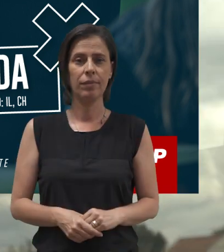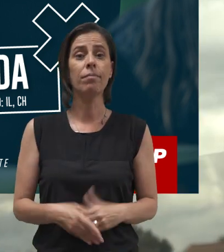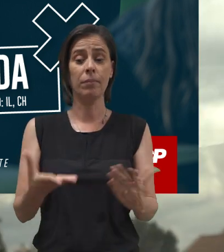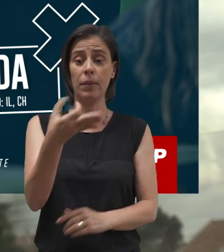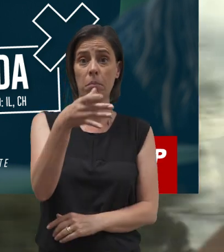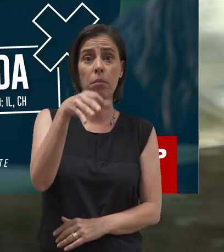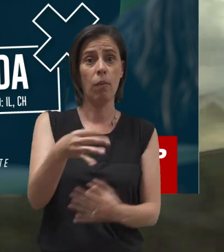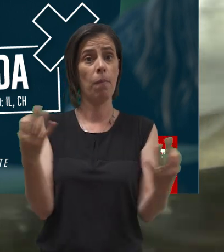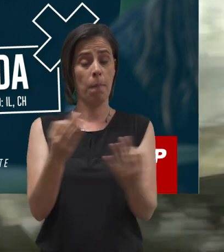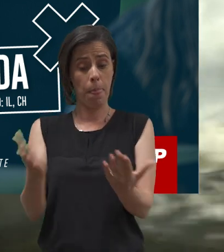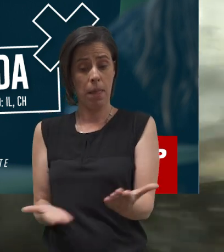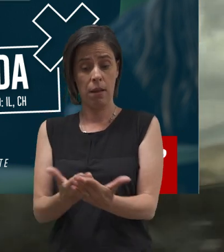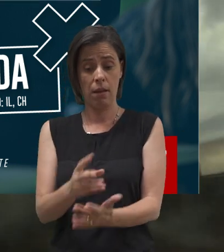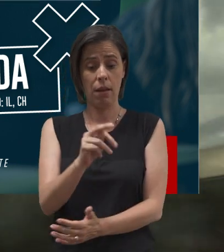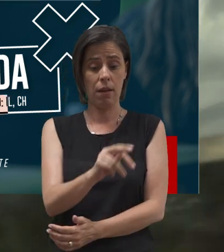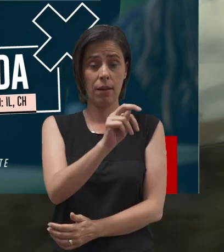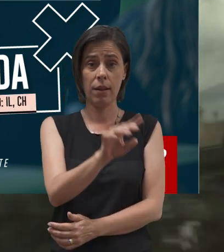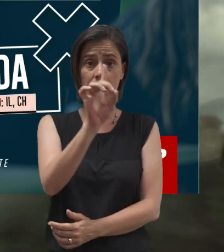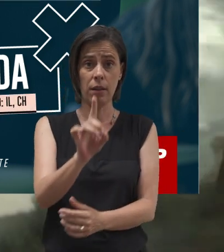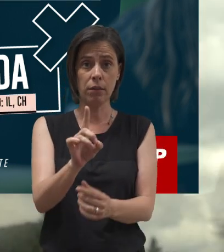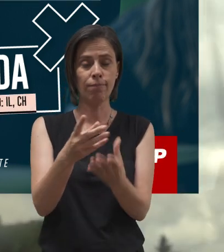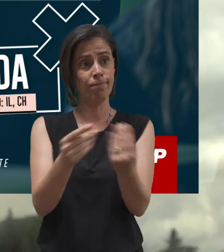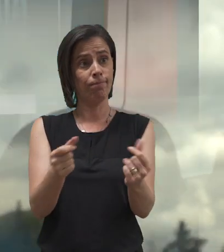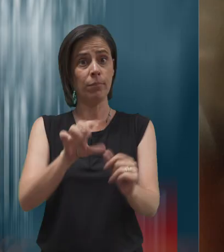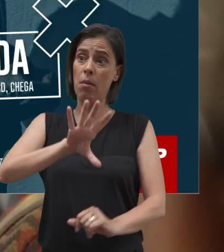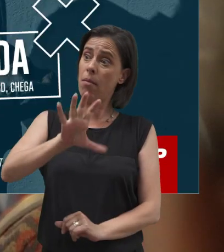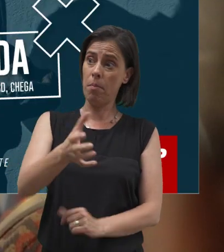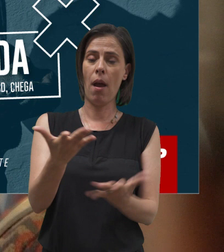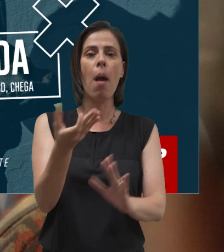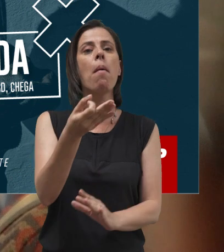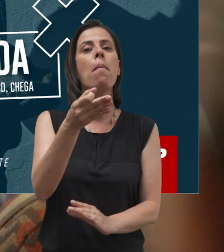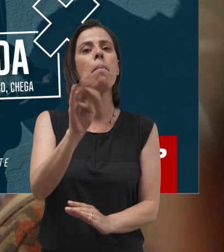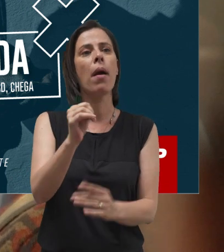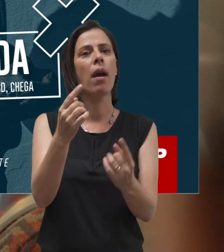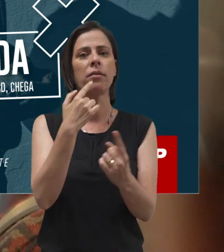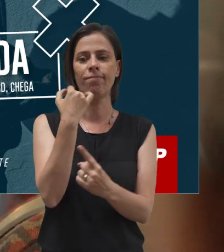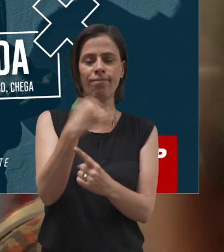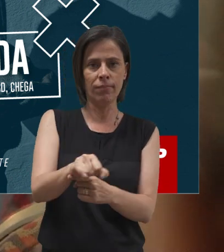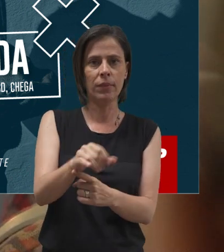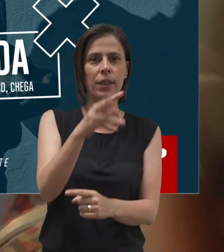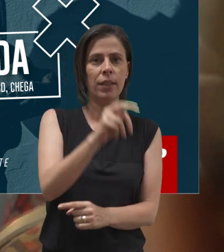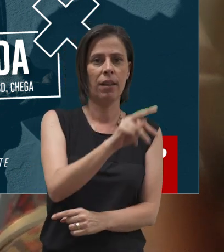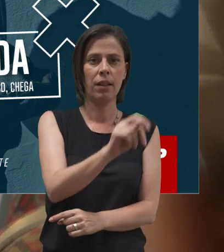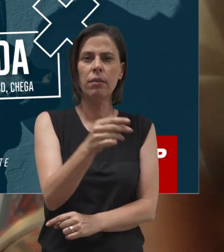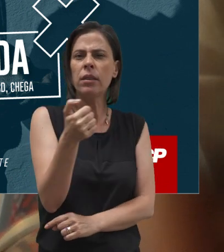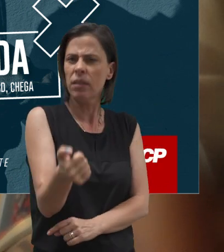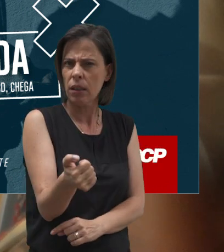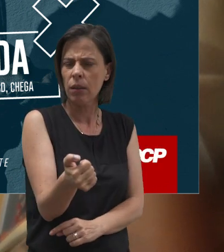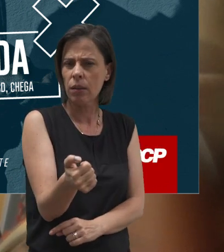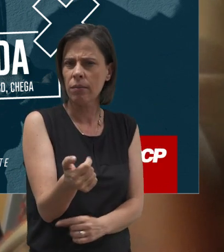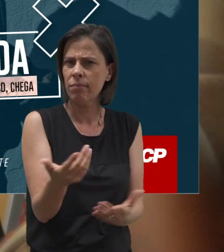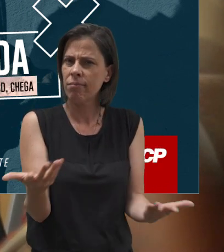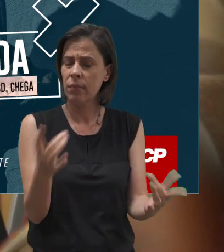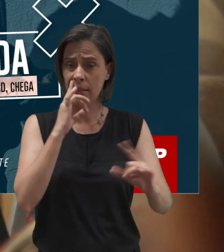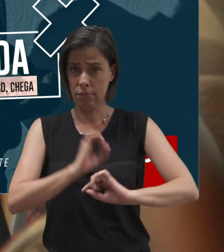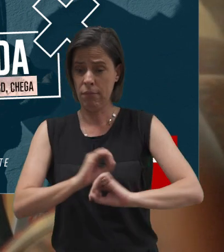O PCP apresentou 336 soluções para o país. O PS rejeitou 335.